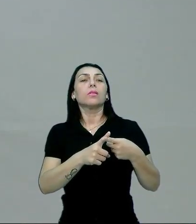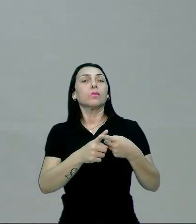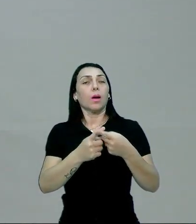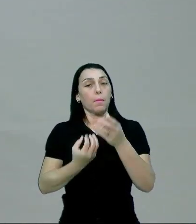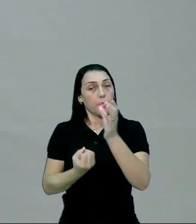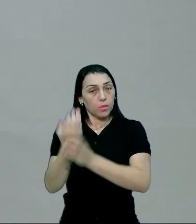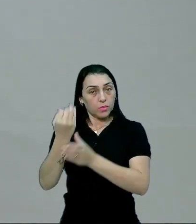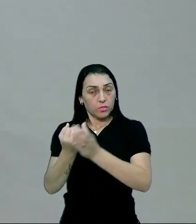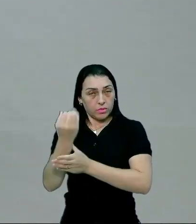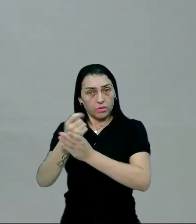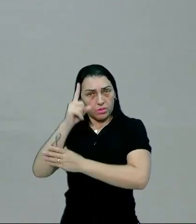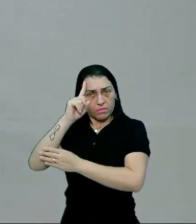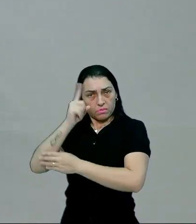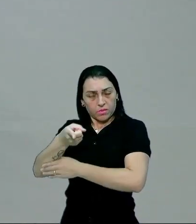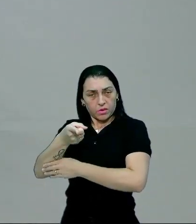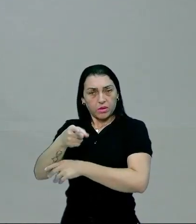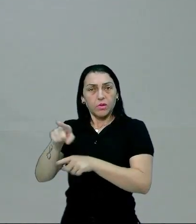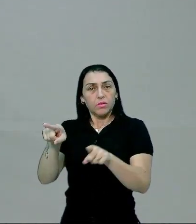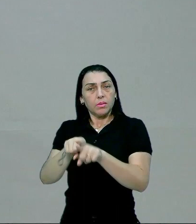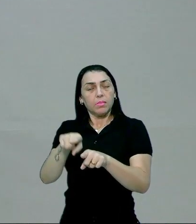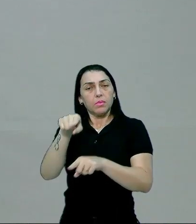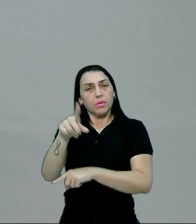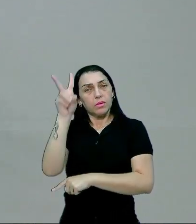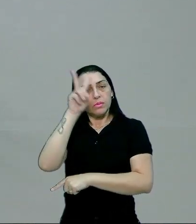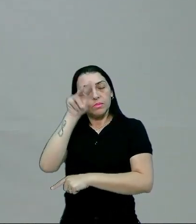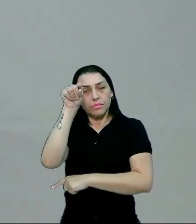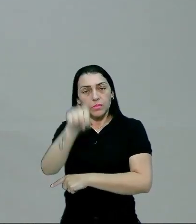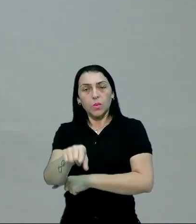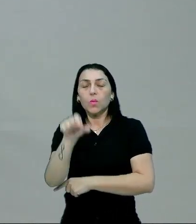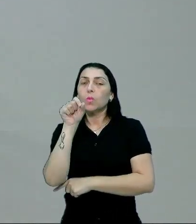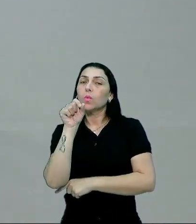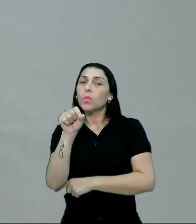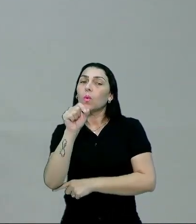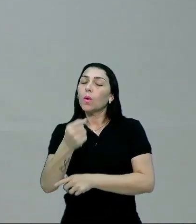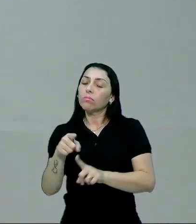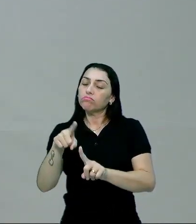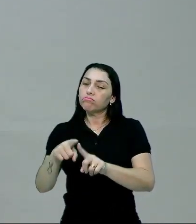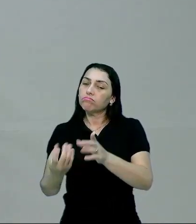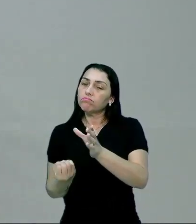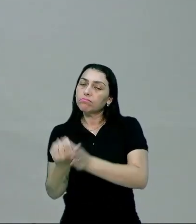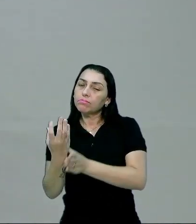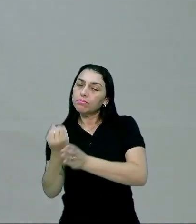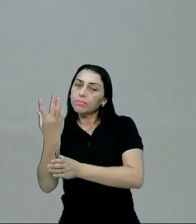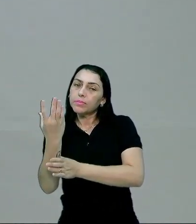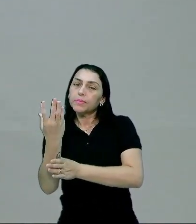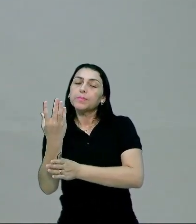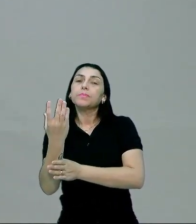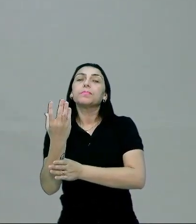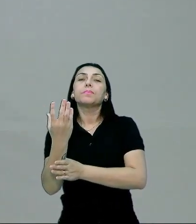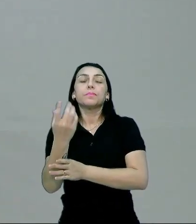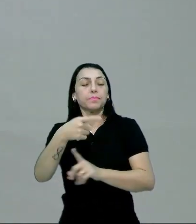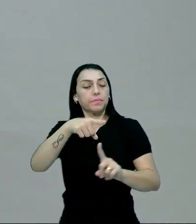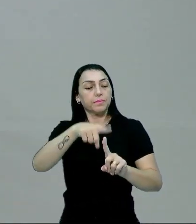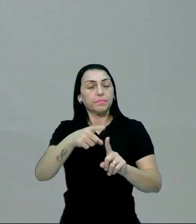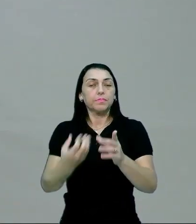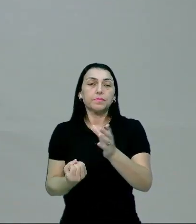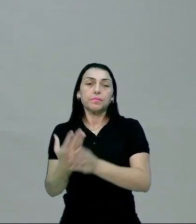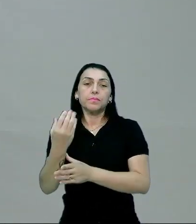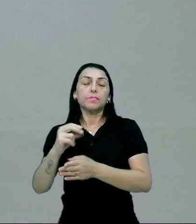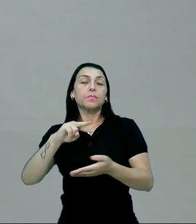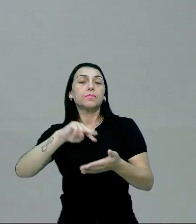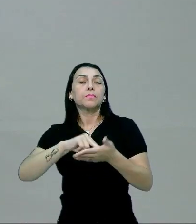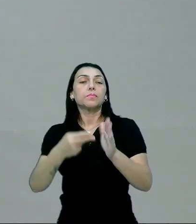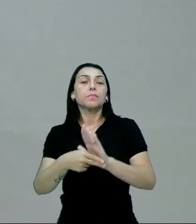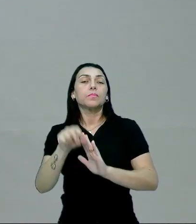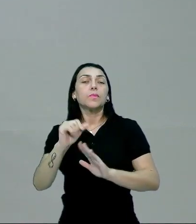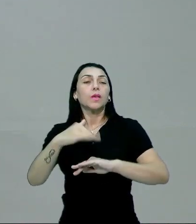meios de produção. E só para lembrar a você, o que são meios de produção? Os meios de produção